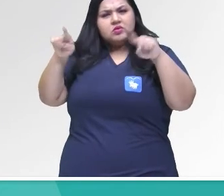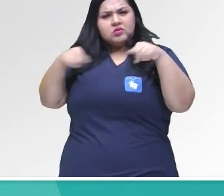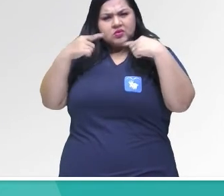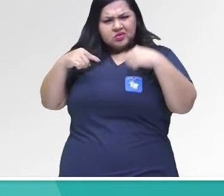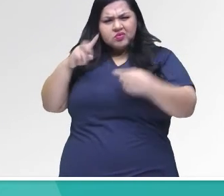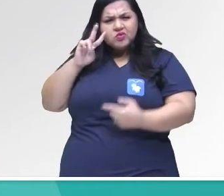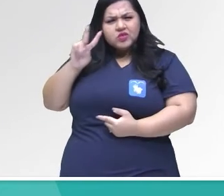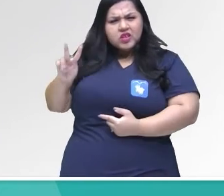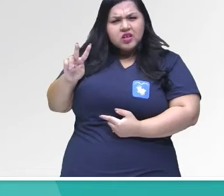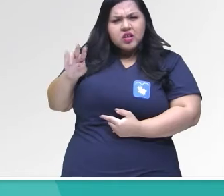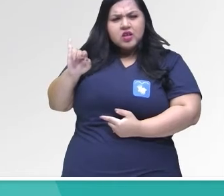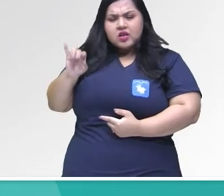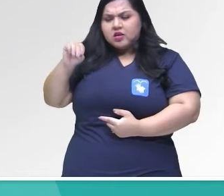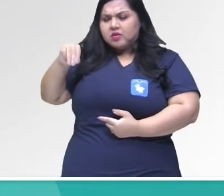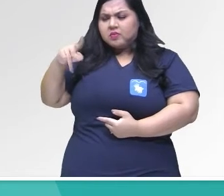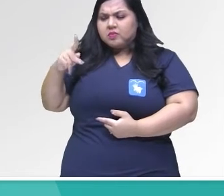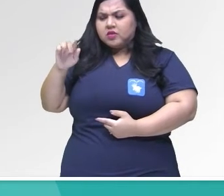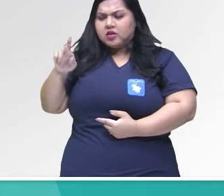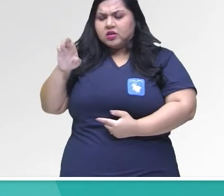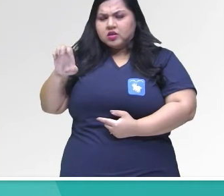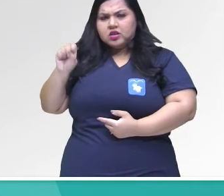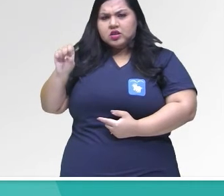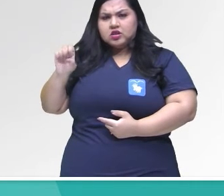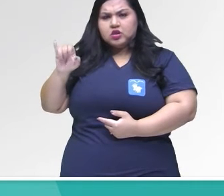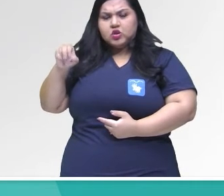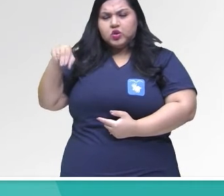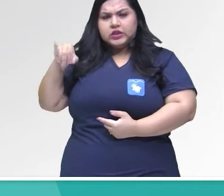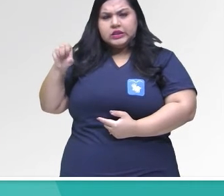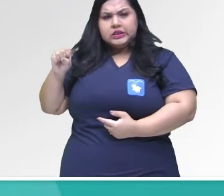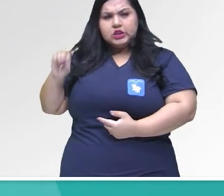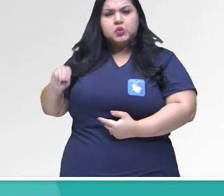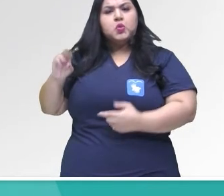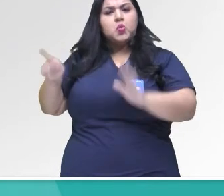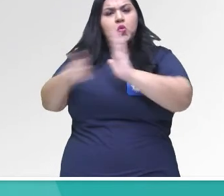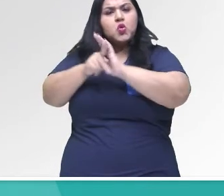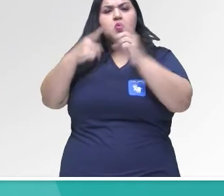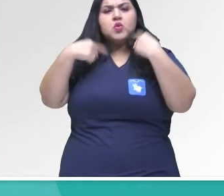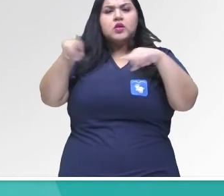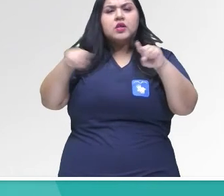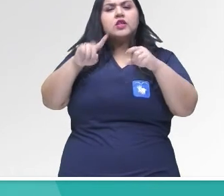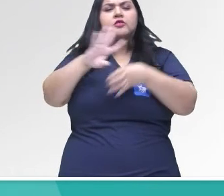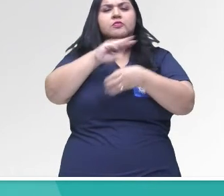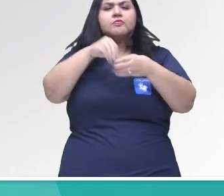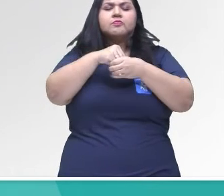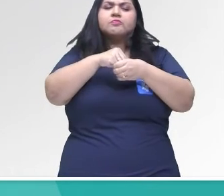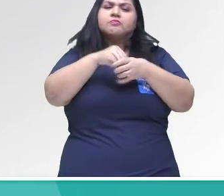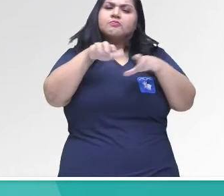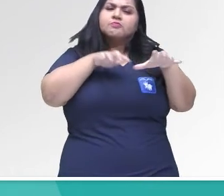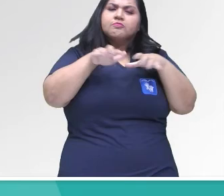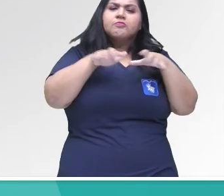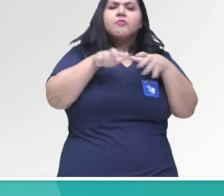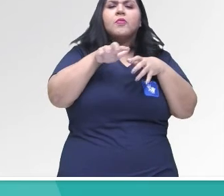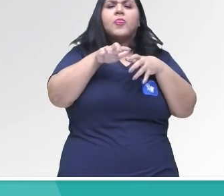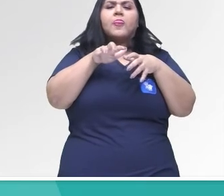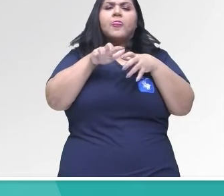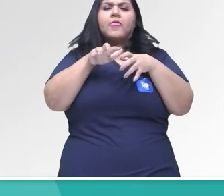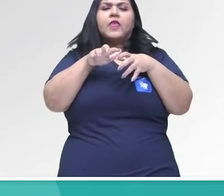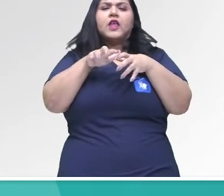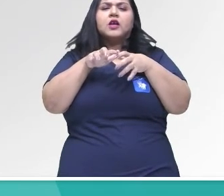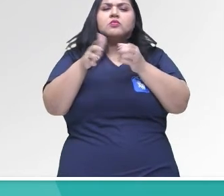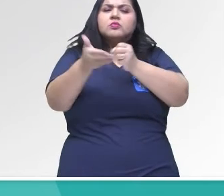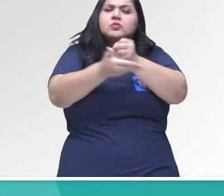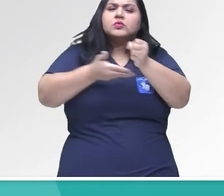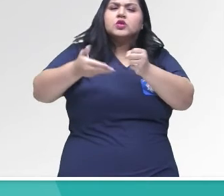sobre impressionismo? Pois é. Então, aí desenvolveu um conjunto de intimista leve e coloquial, com base